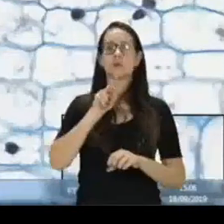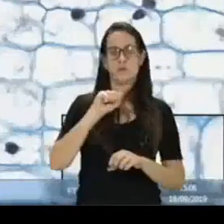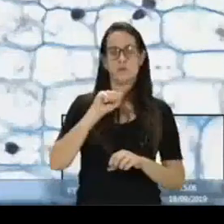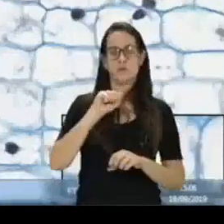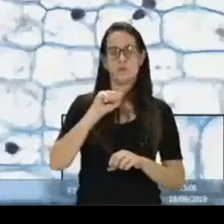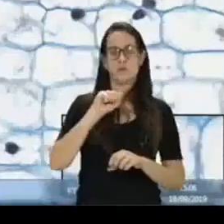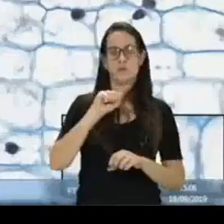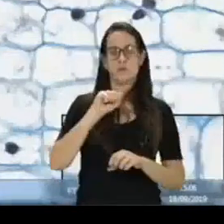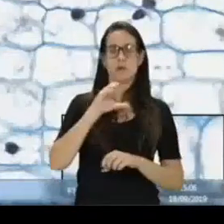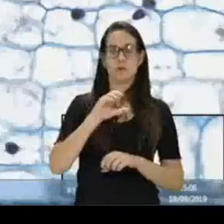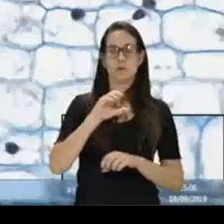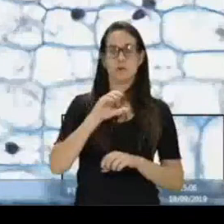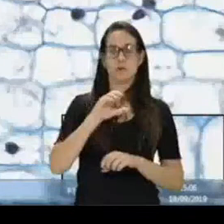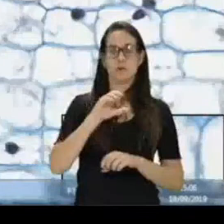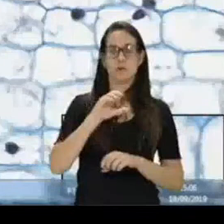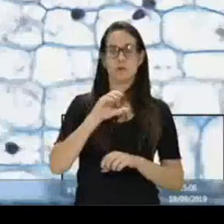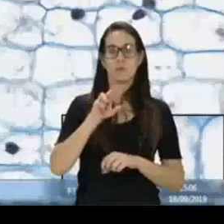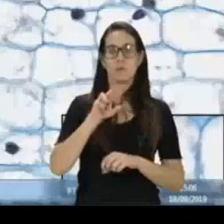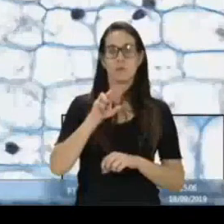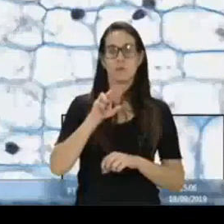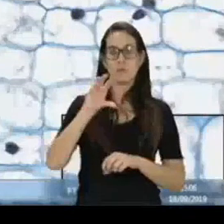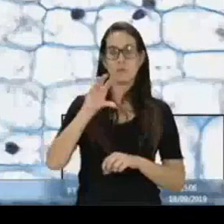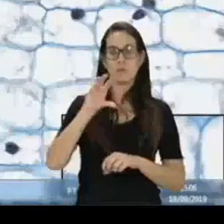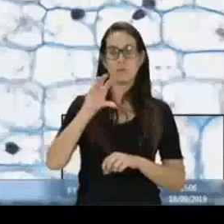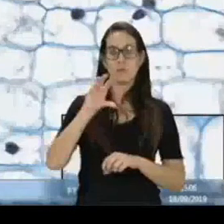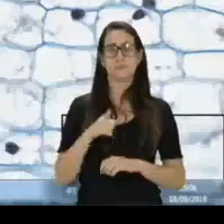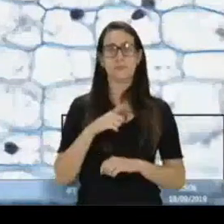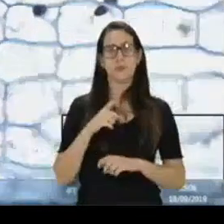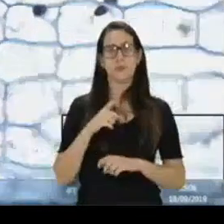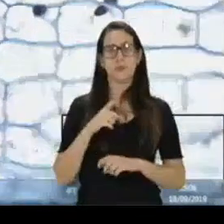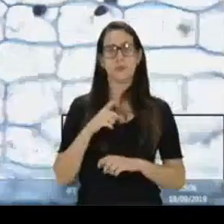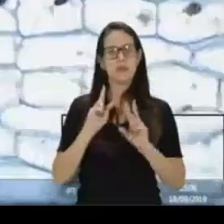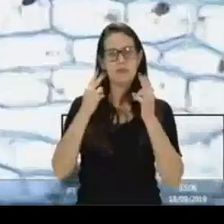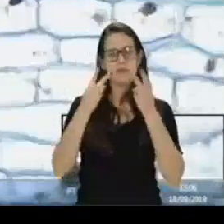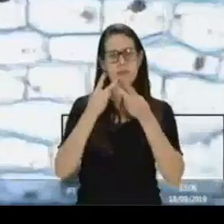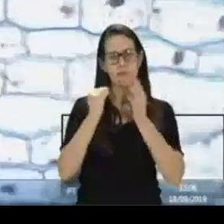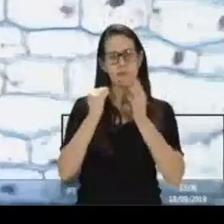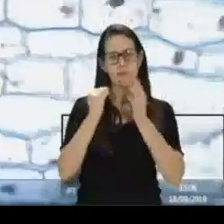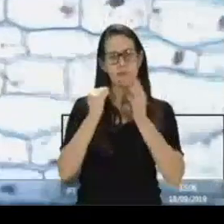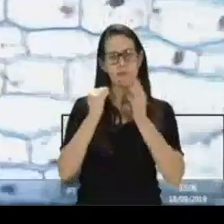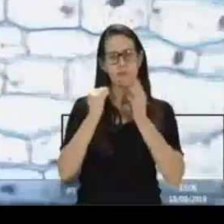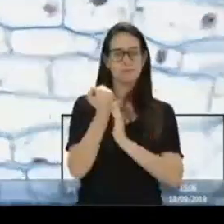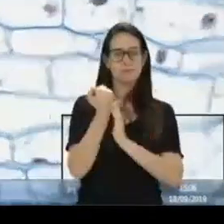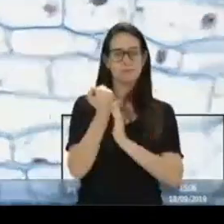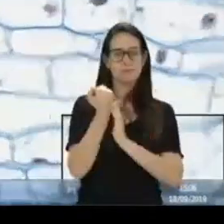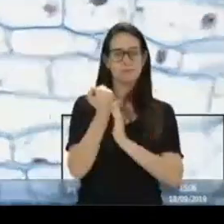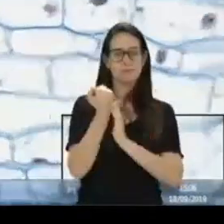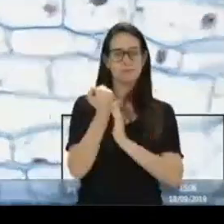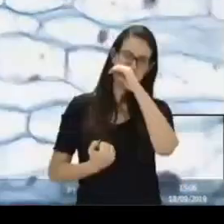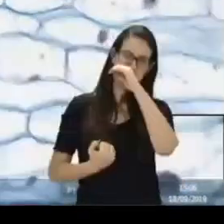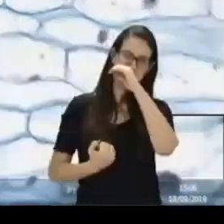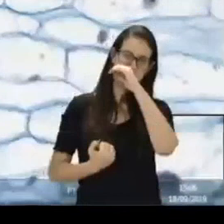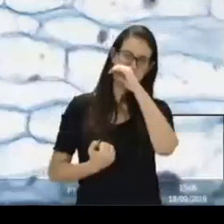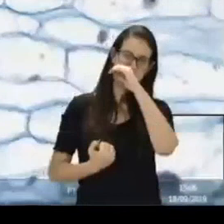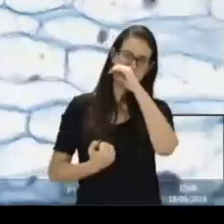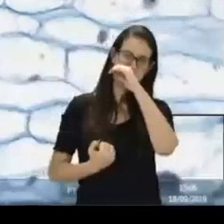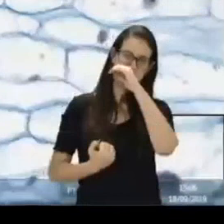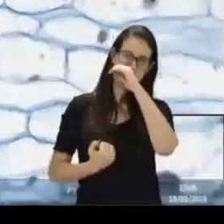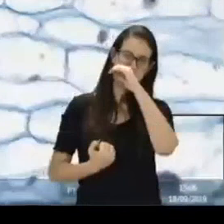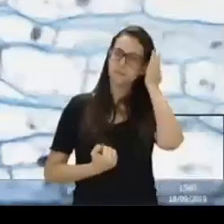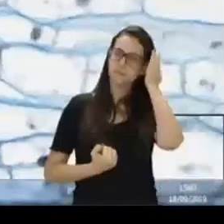vacúolo. Então, ele ocupa um grande volume celular. E eu tenho vacúolos muito maiores, né? Correndo a lâmina, a gente